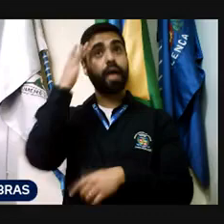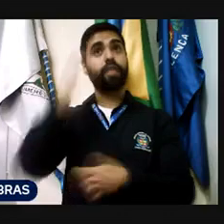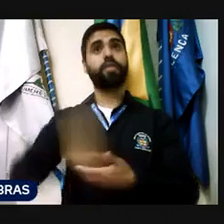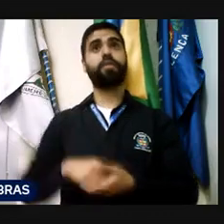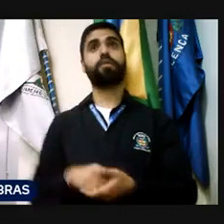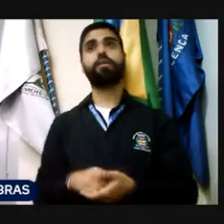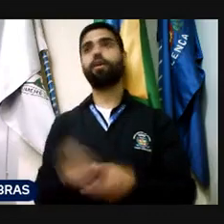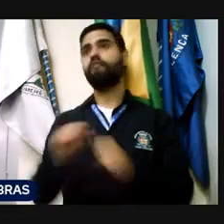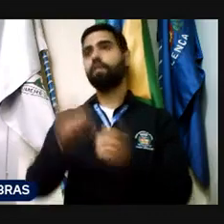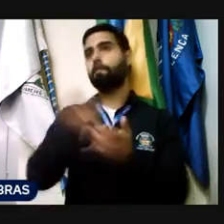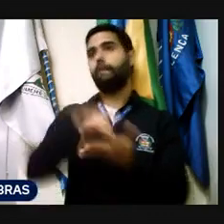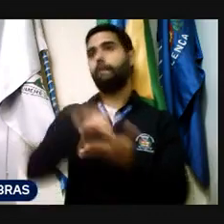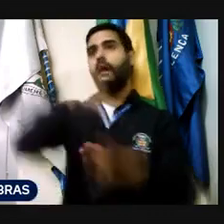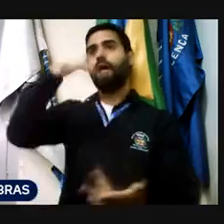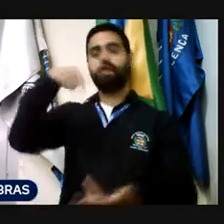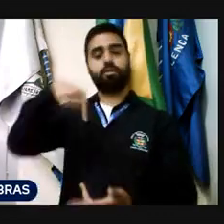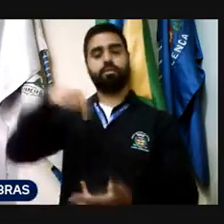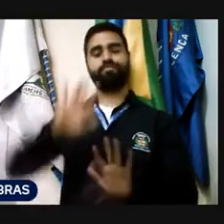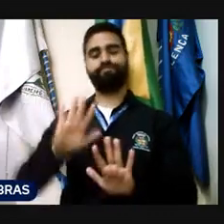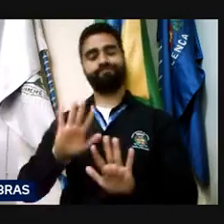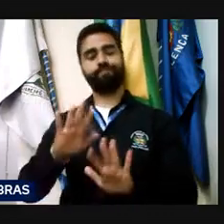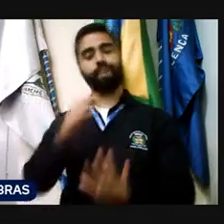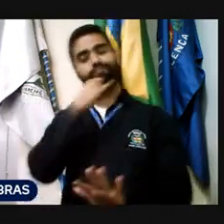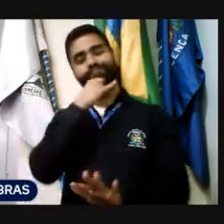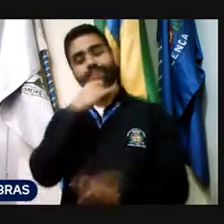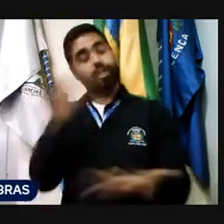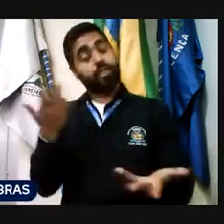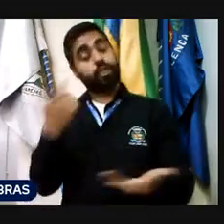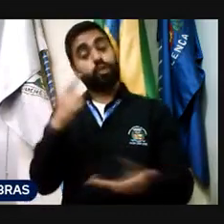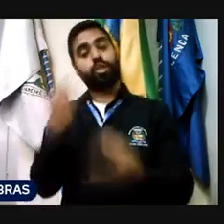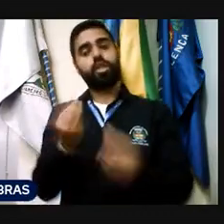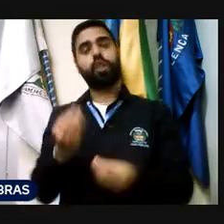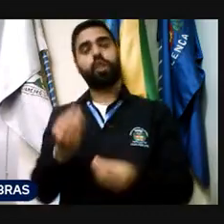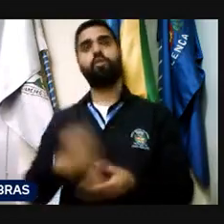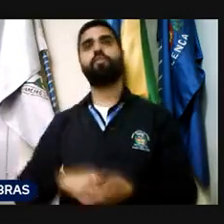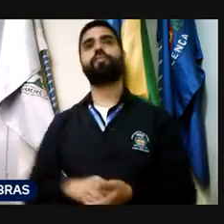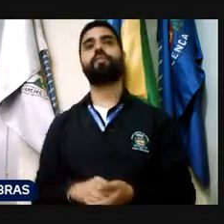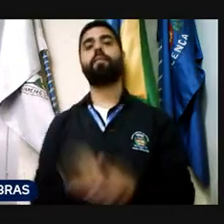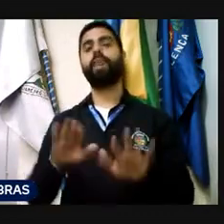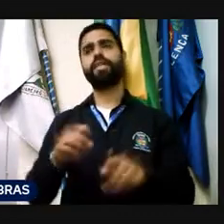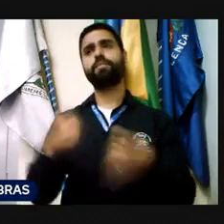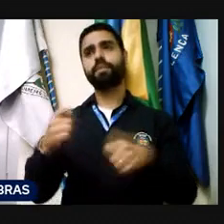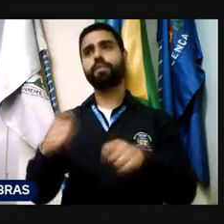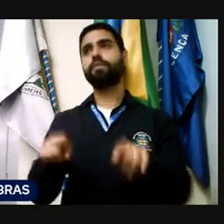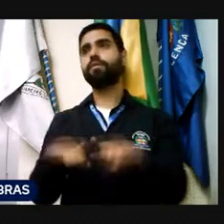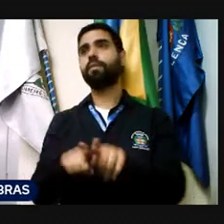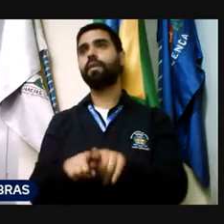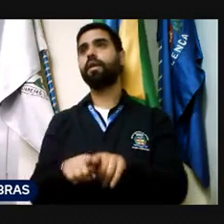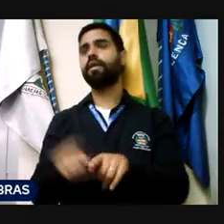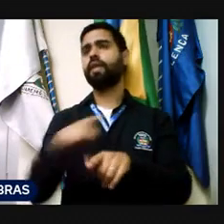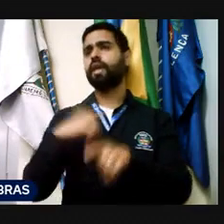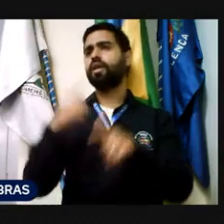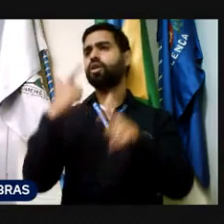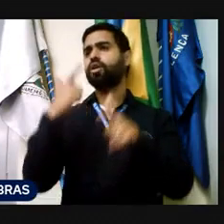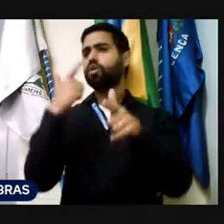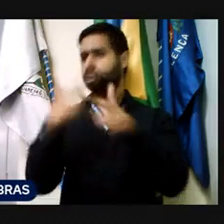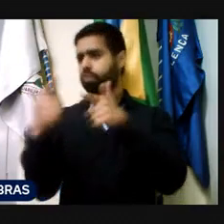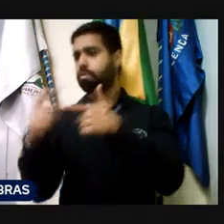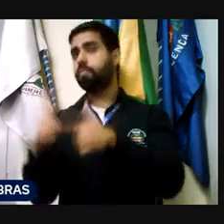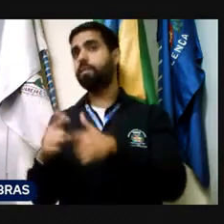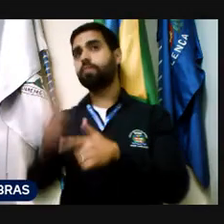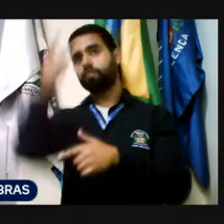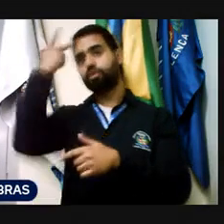faz milagre aqui dentro. Infelizmente, não, né, não podemos fazer. Mas temos que trazer aqui as questões que estão tendo,